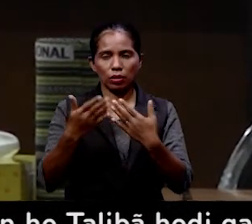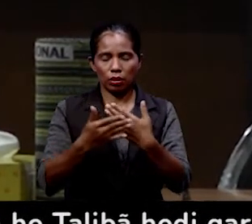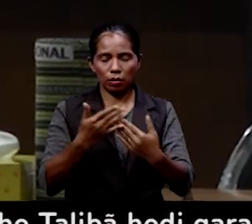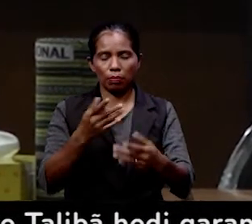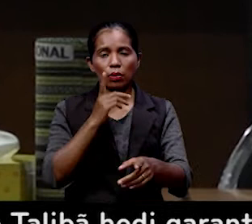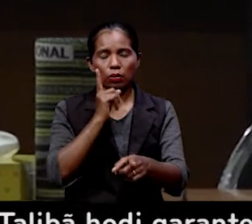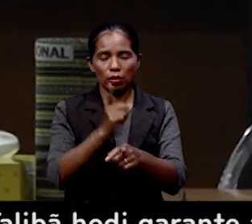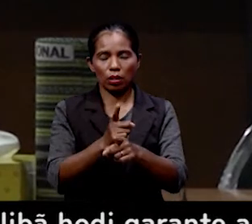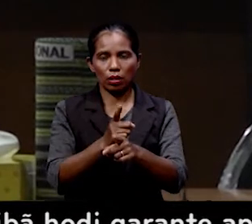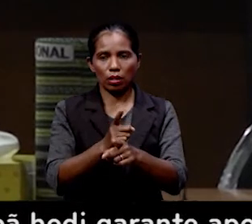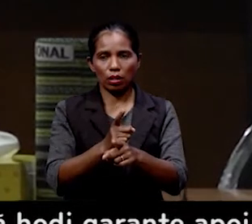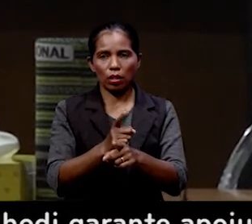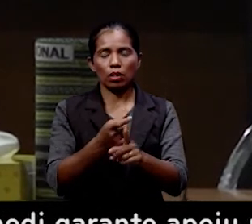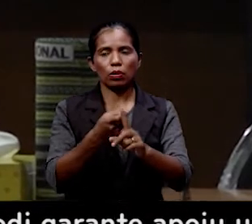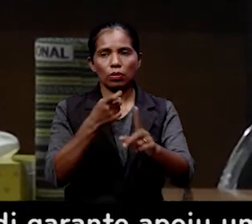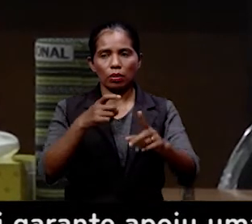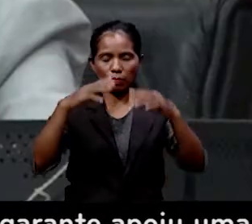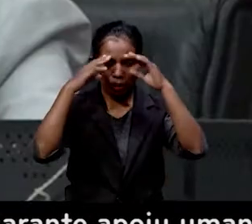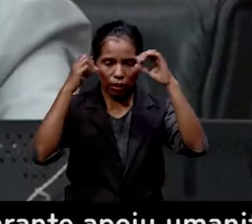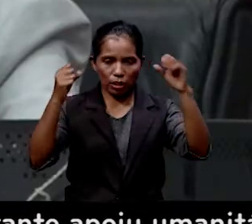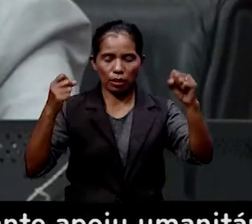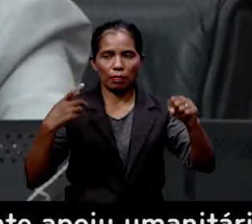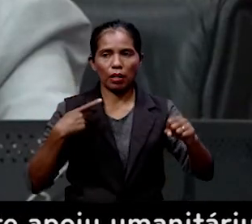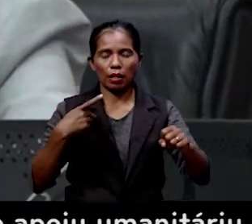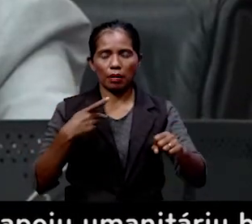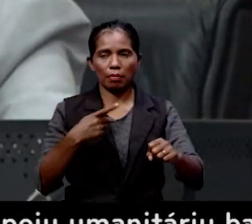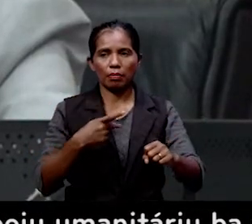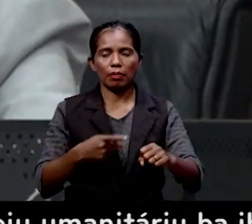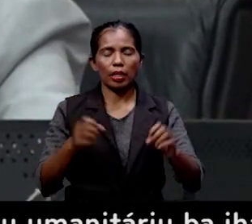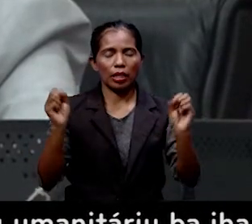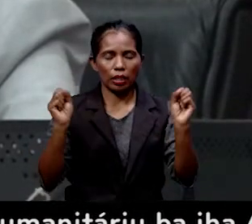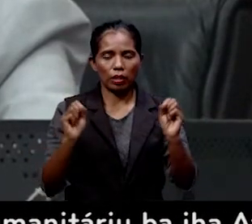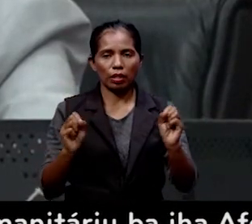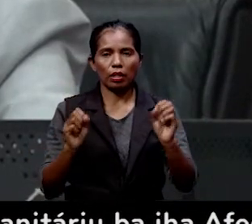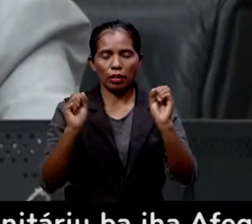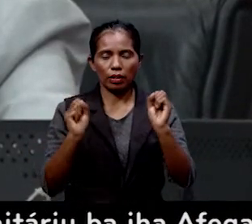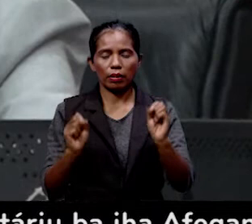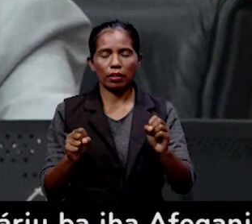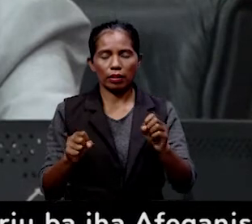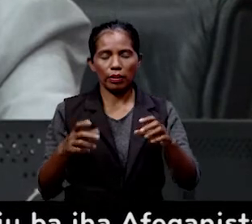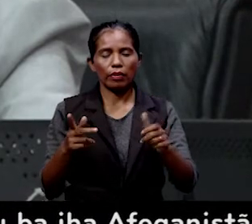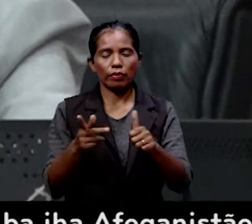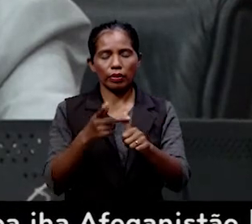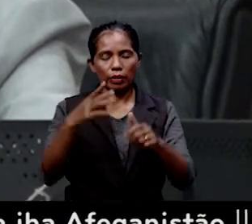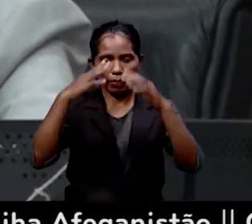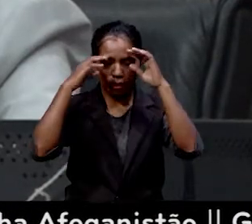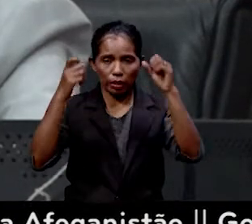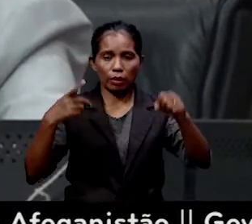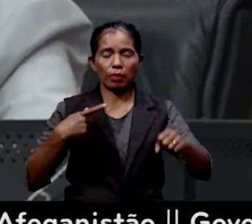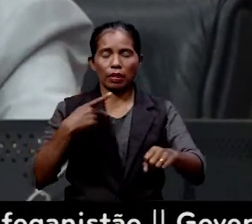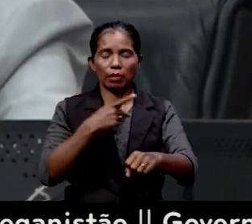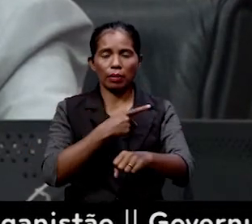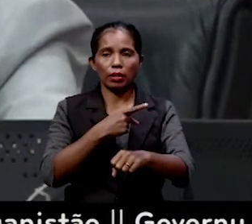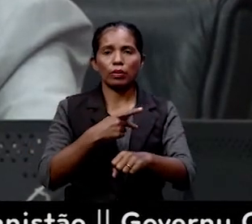nebe, Presidente, Rússi, Presidente do Parlamento, em exercício, atual Vice-Presidente do Parlamento, Maria